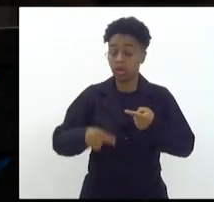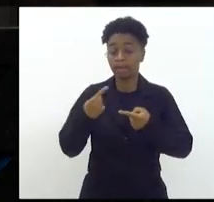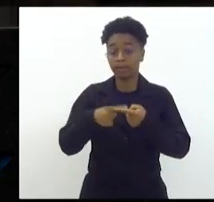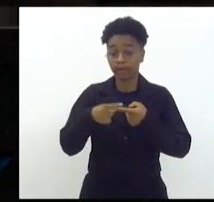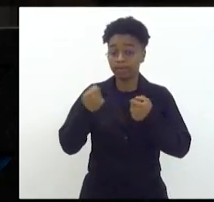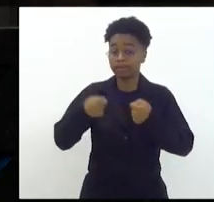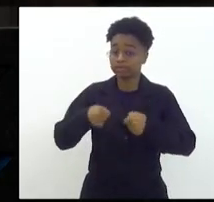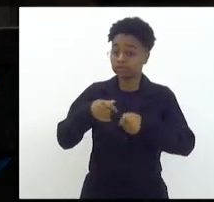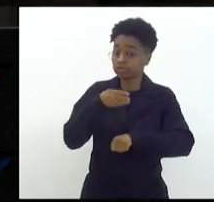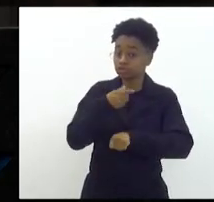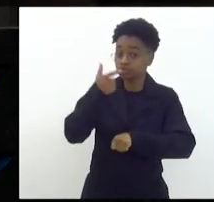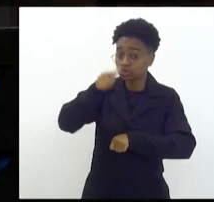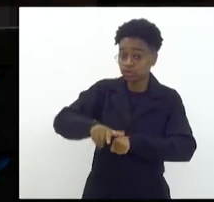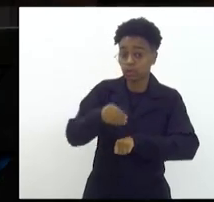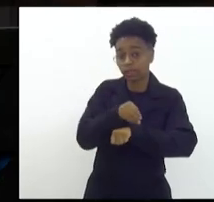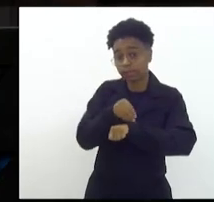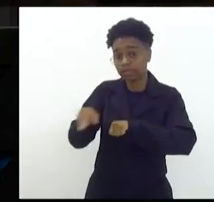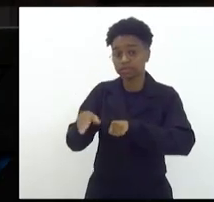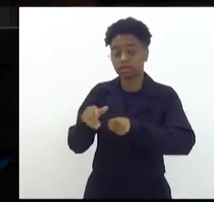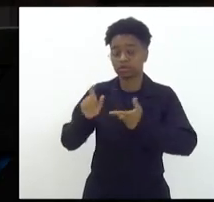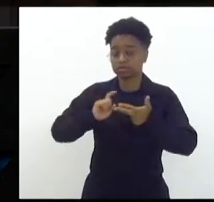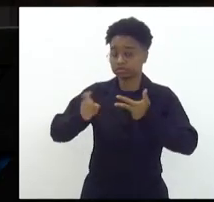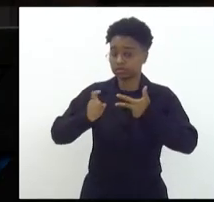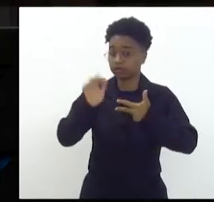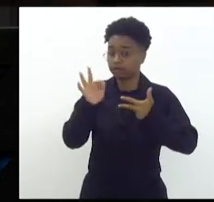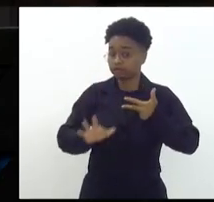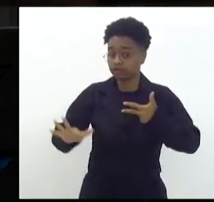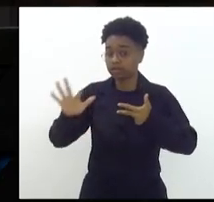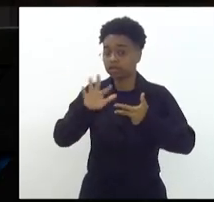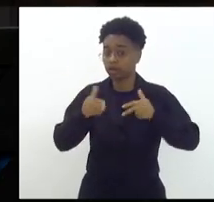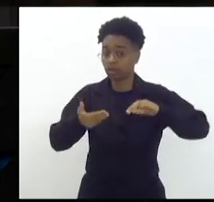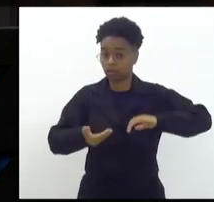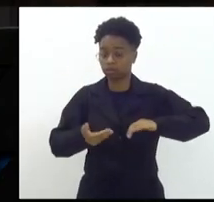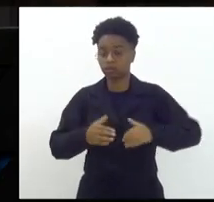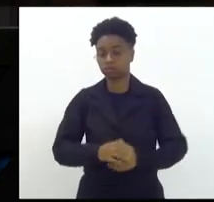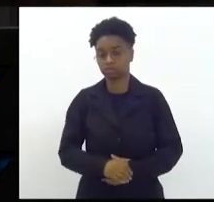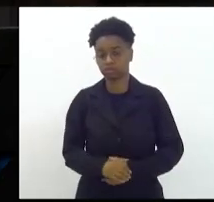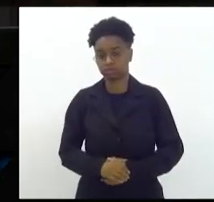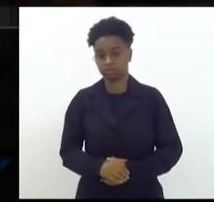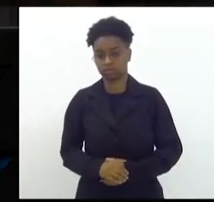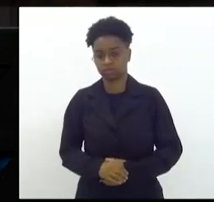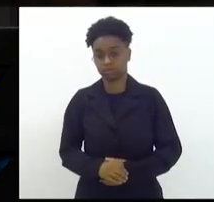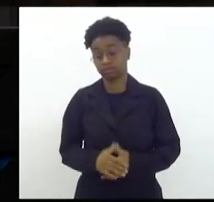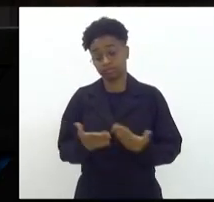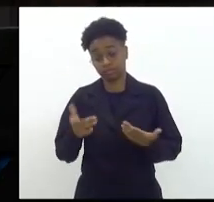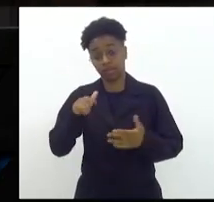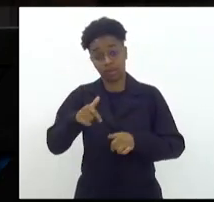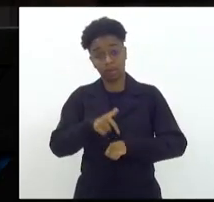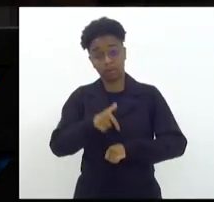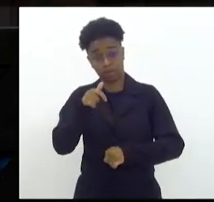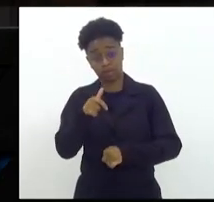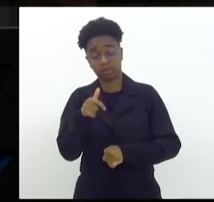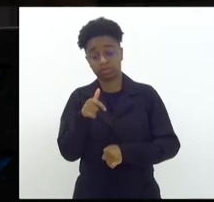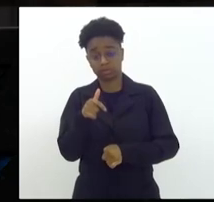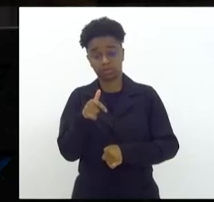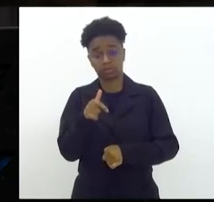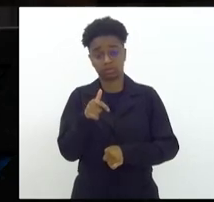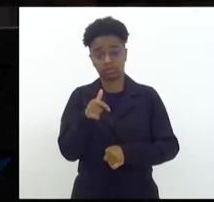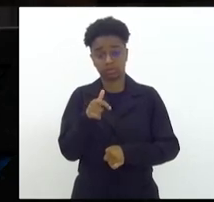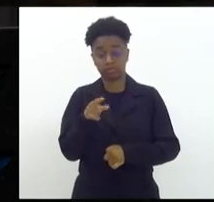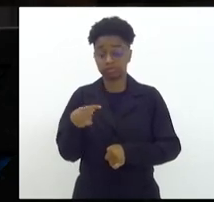nova mensagem do executivo Federal Congresso Nacional e será a hora da gente